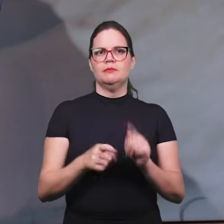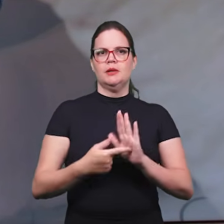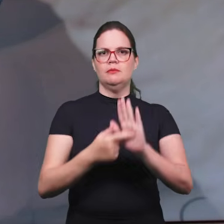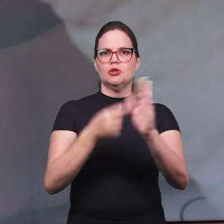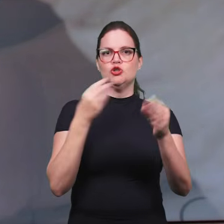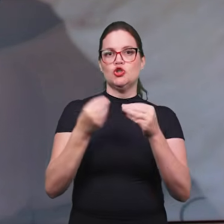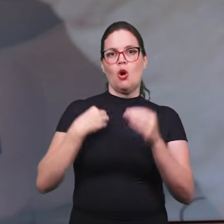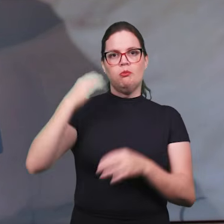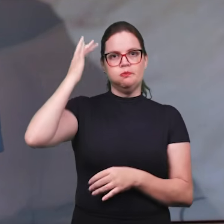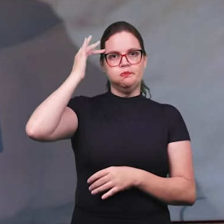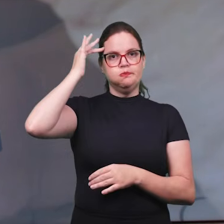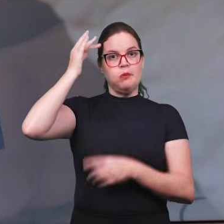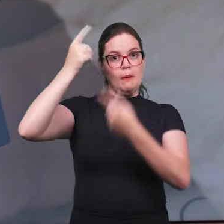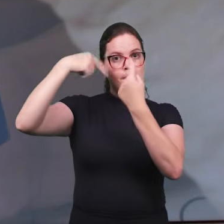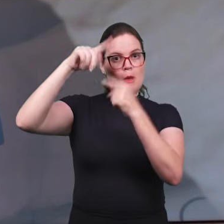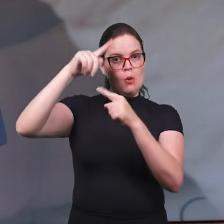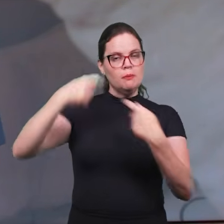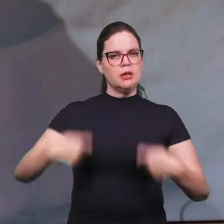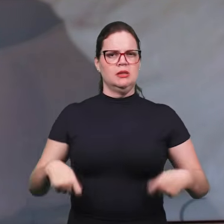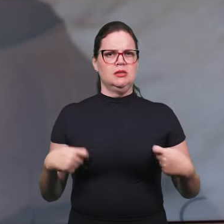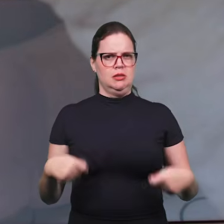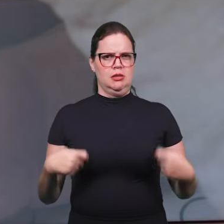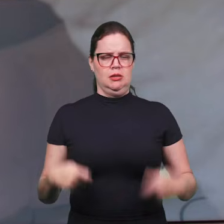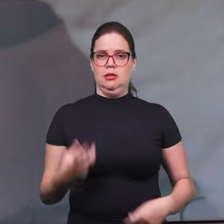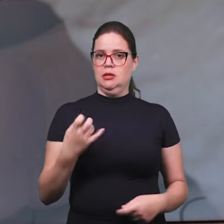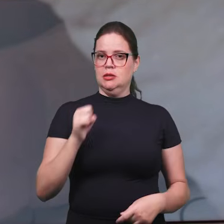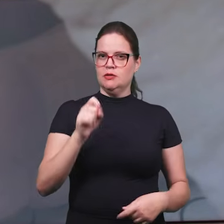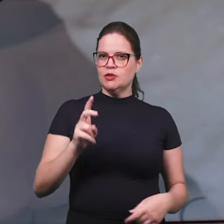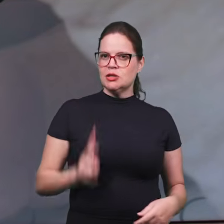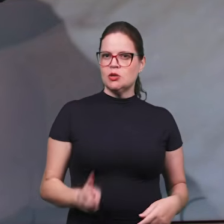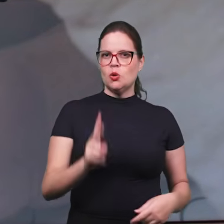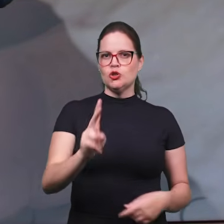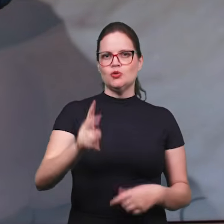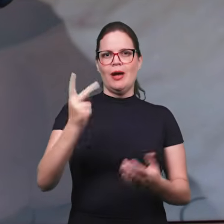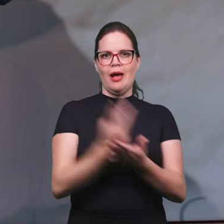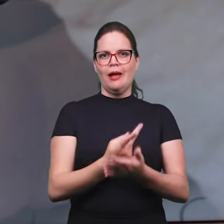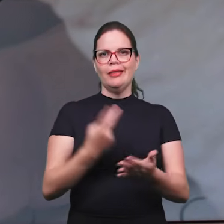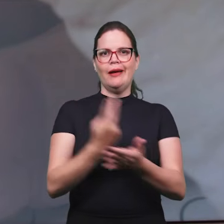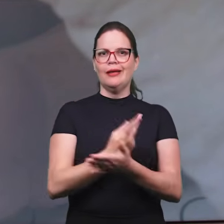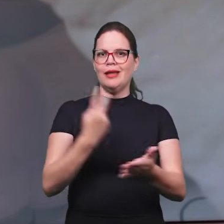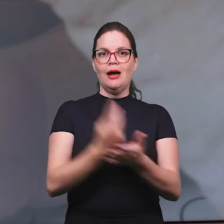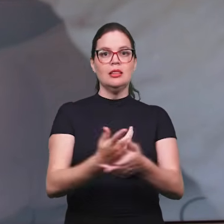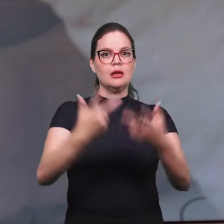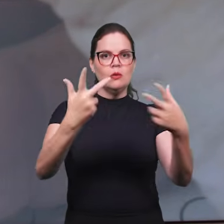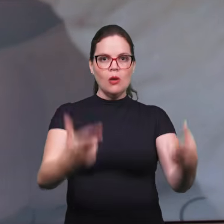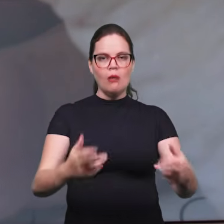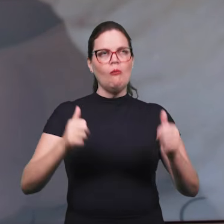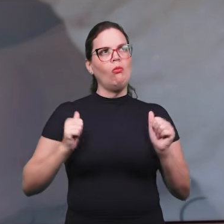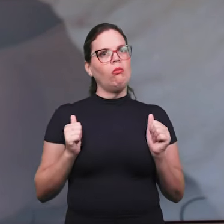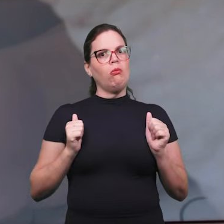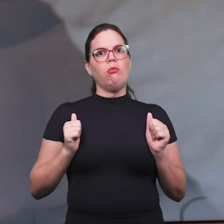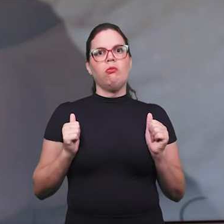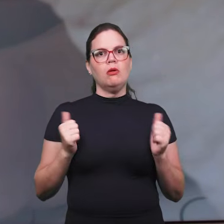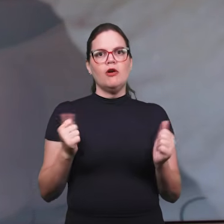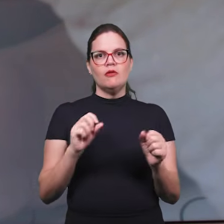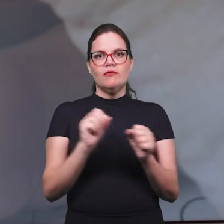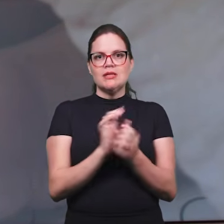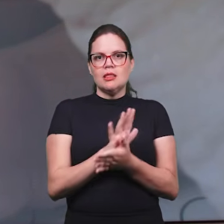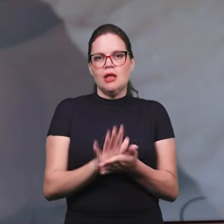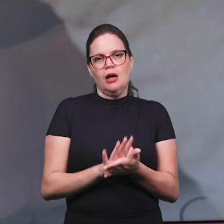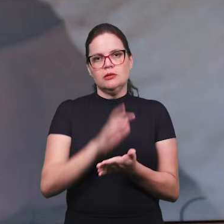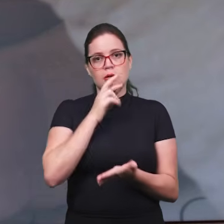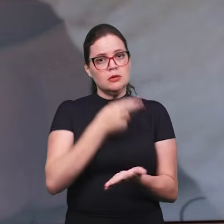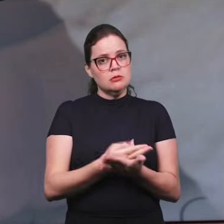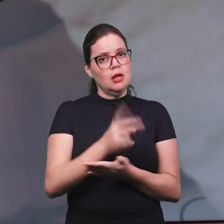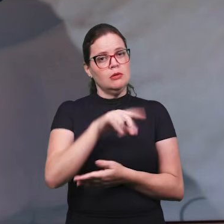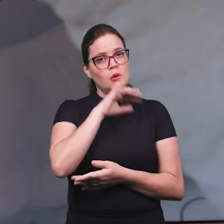da mudança de mentalidade. Se você continuar cometendo os mesmos erros e não mudar, a tendência é que o resultado seja